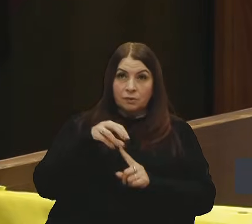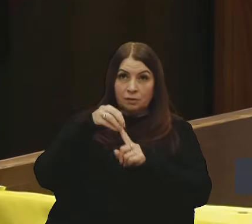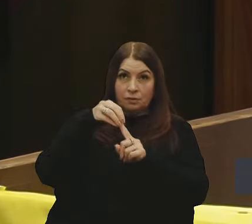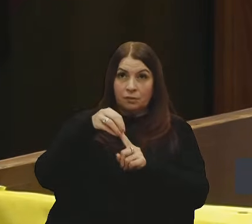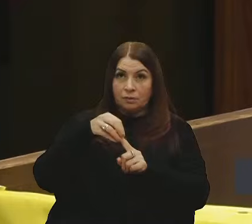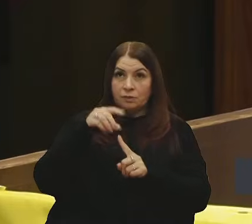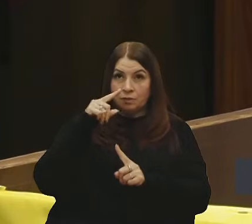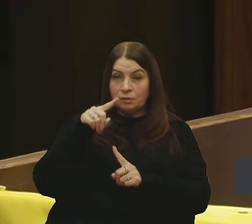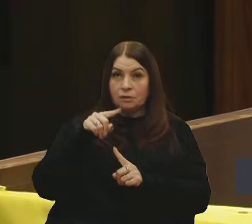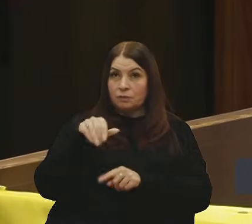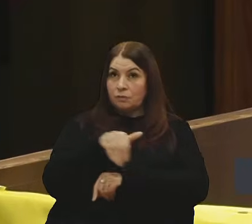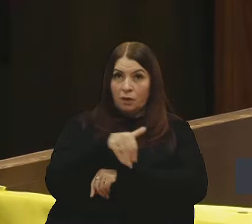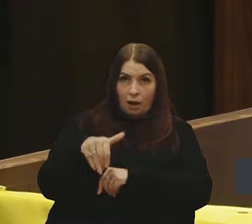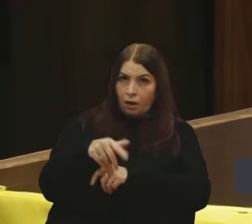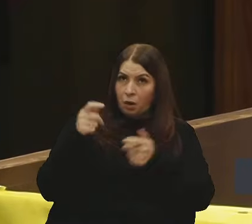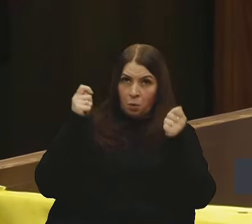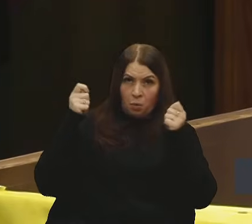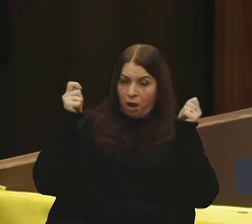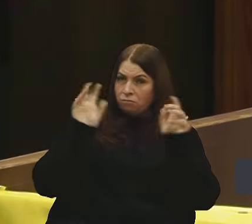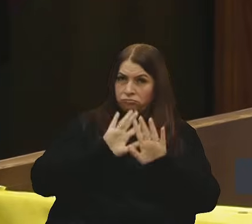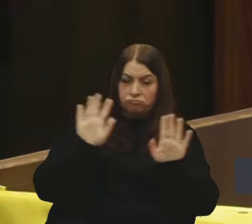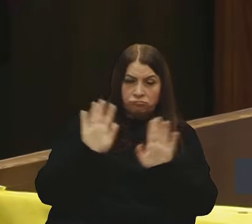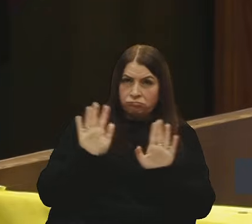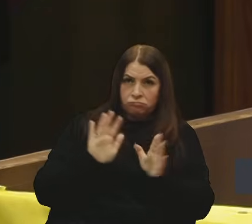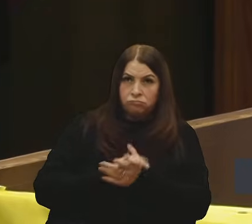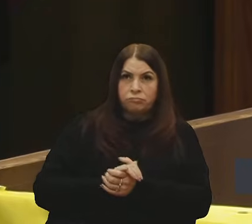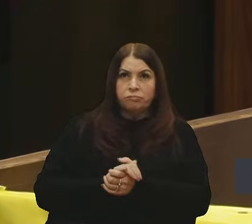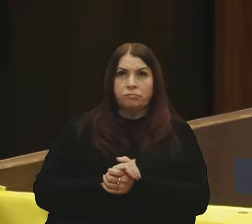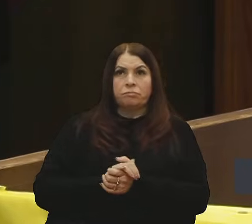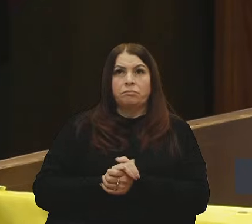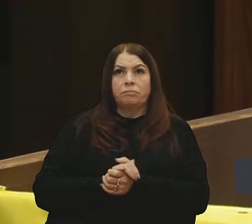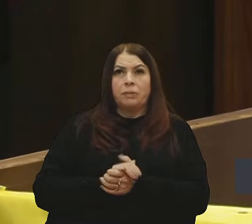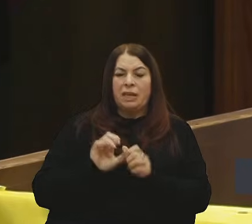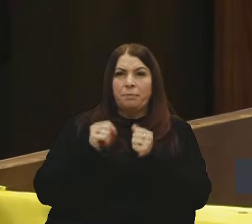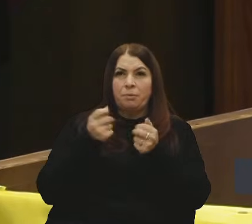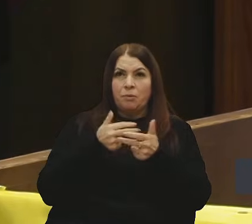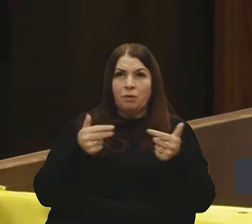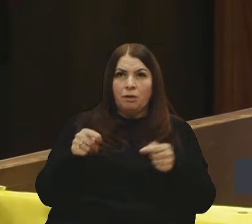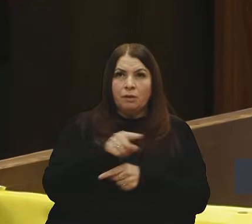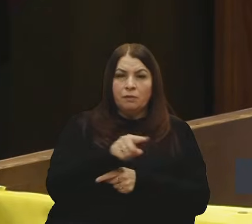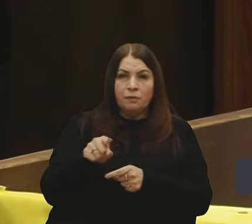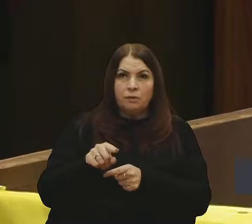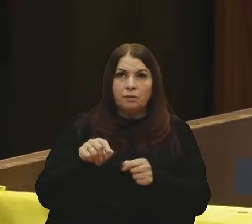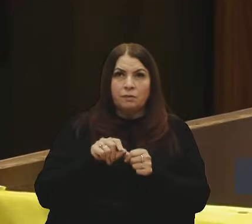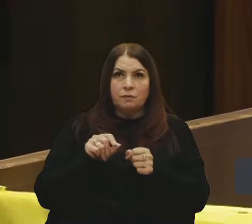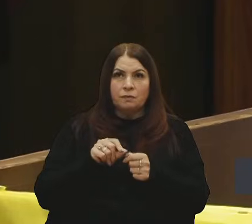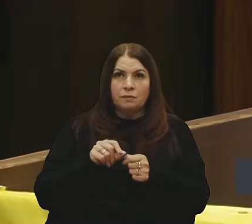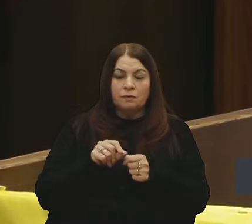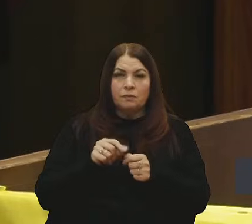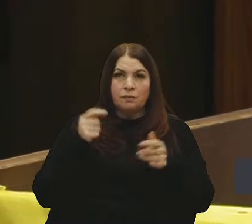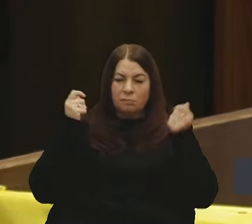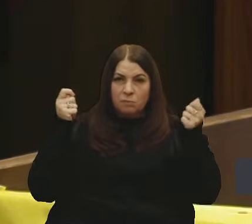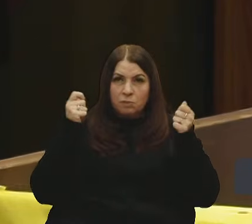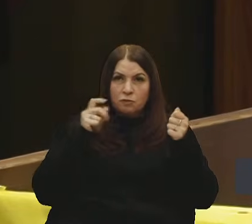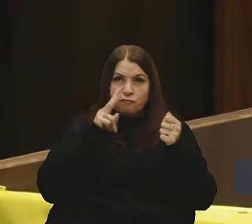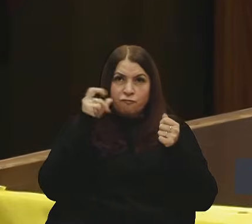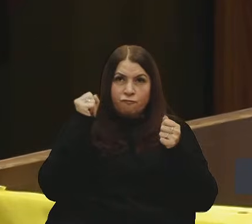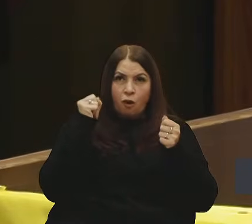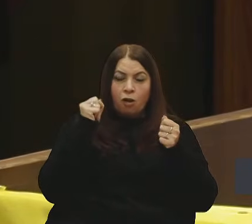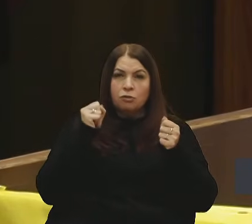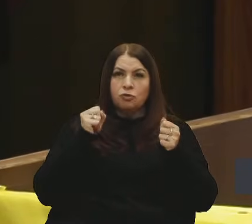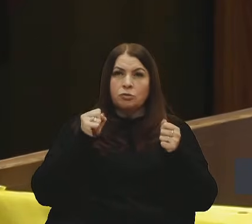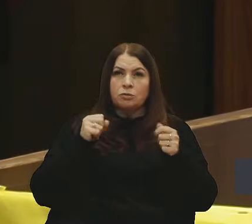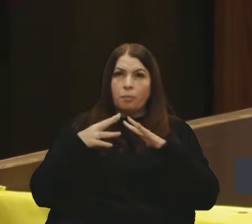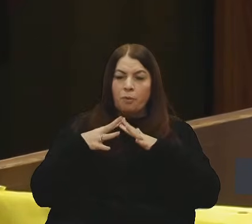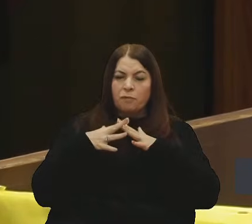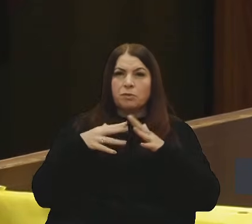tem gente saindo na rua, não tem gente protestando, não tem gente quebrando alguma coisa, fazendo uma manifestação forte como um tumulto